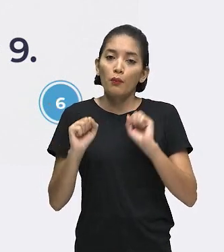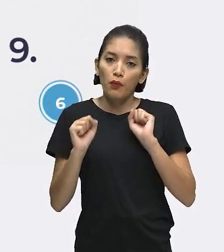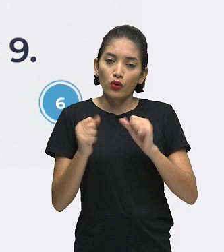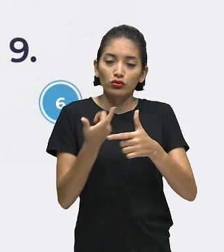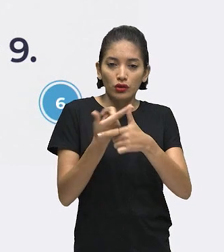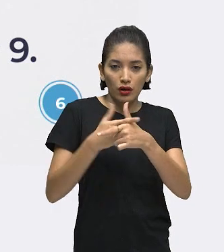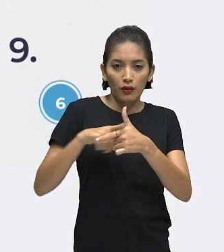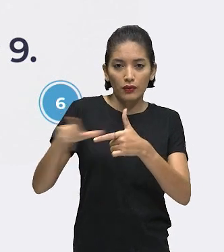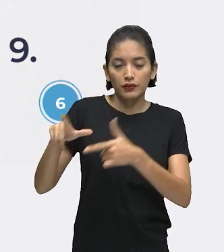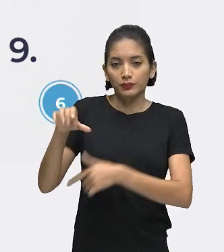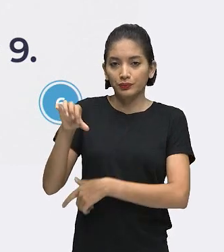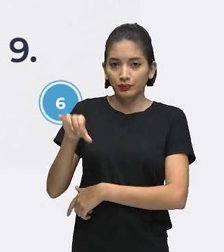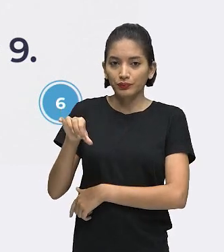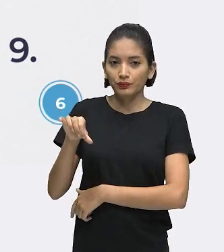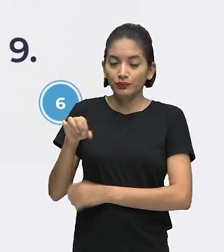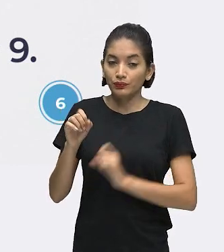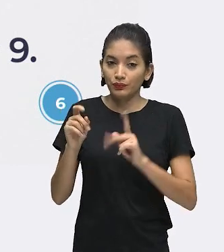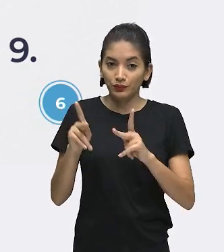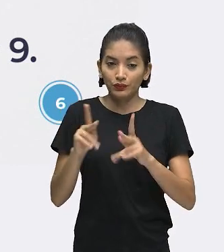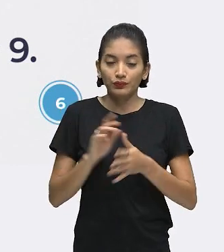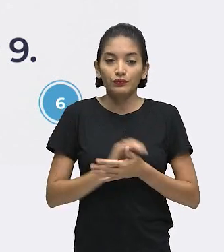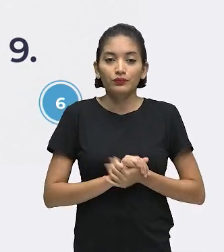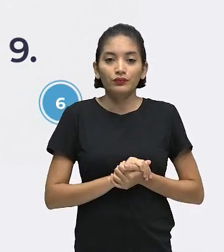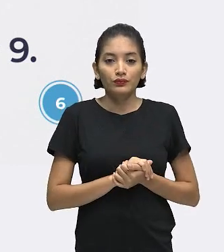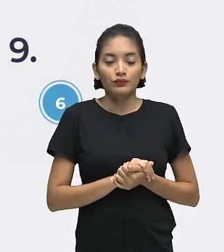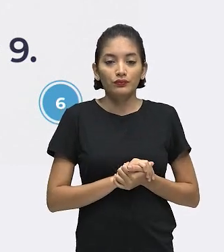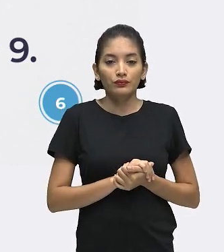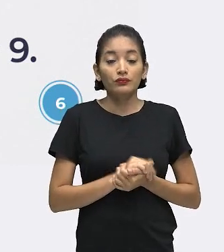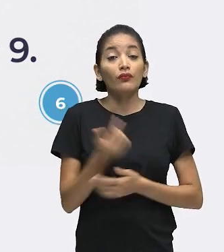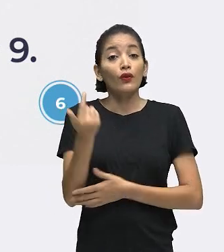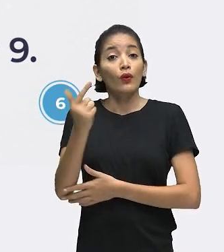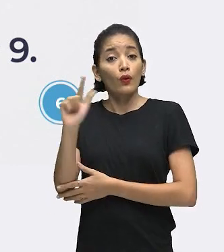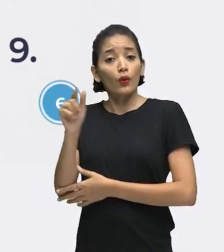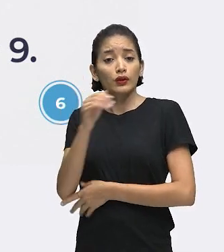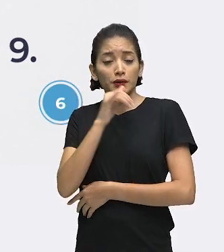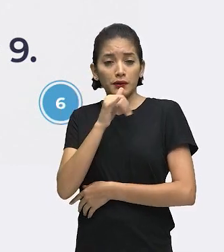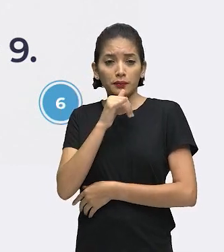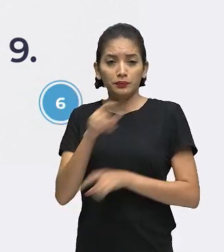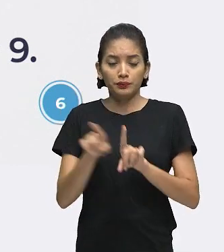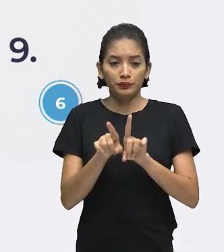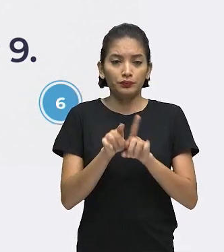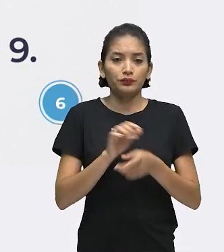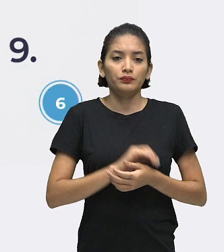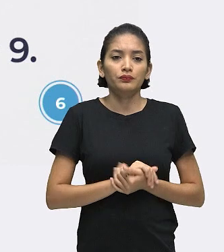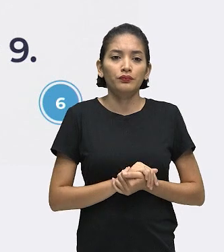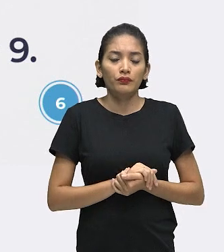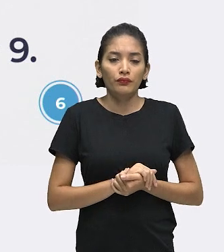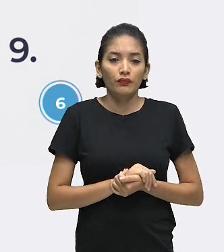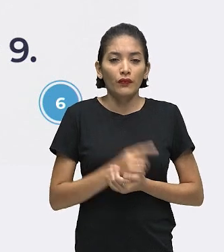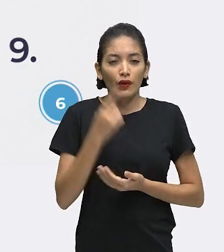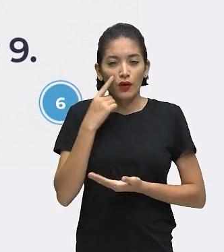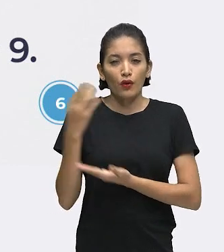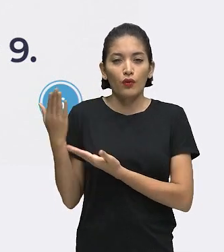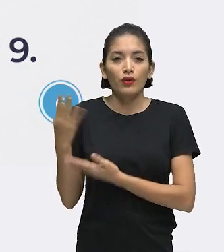divisível por 9. Temos outro exemplo aqui embaixo. Esse número